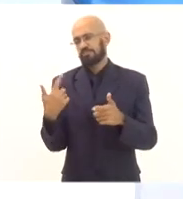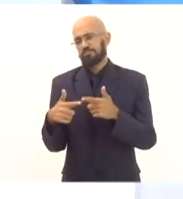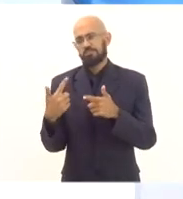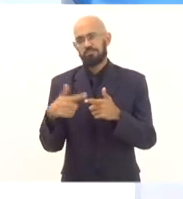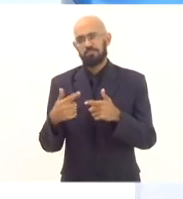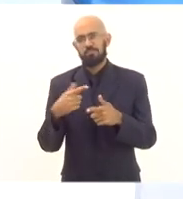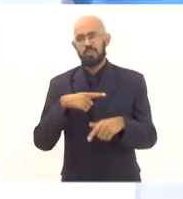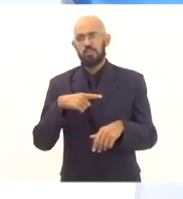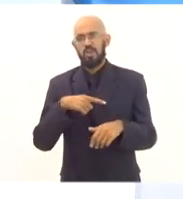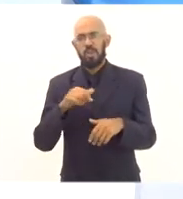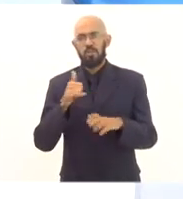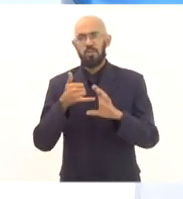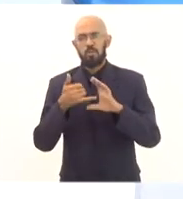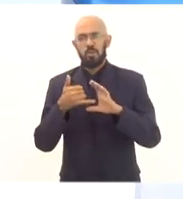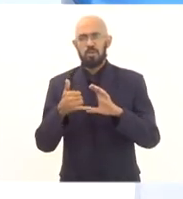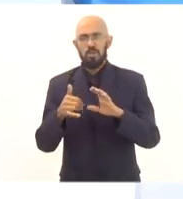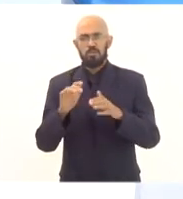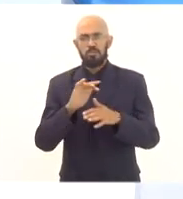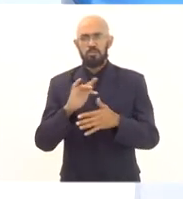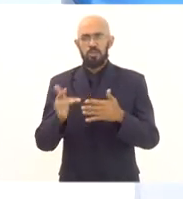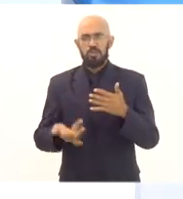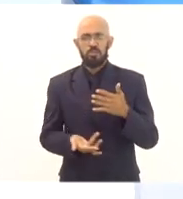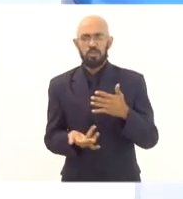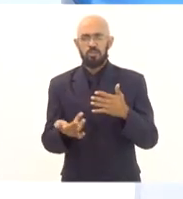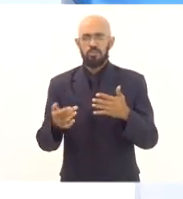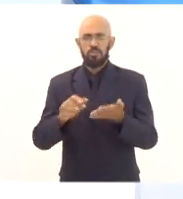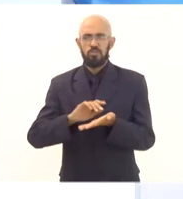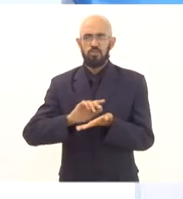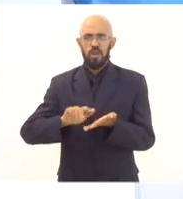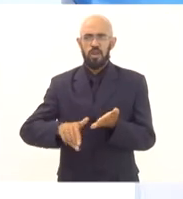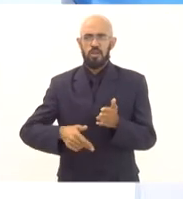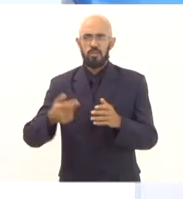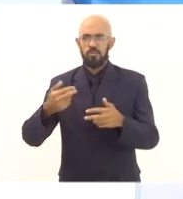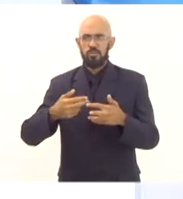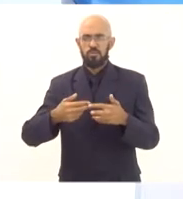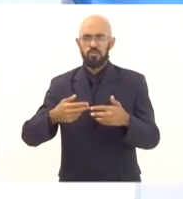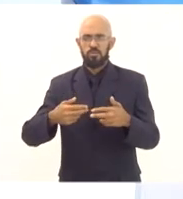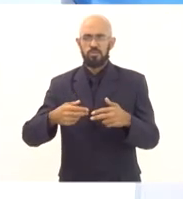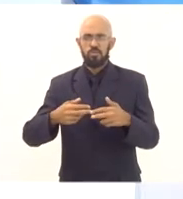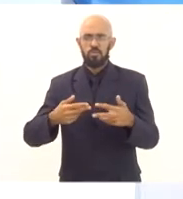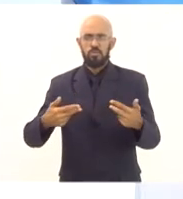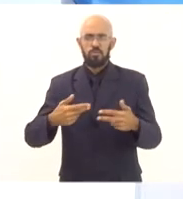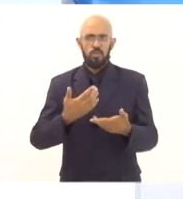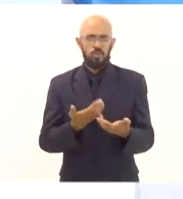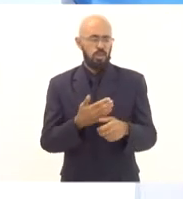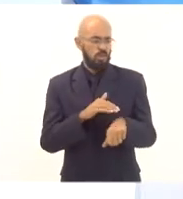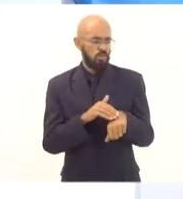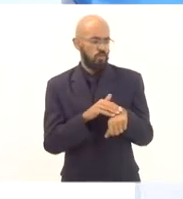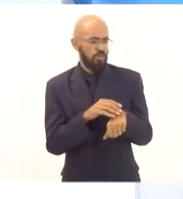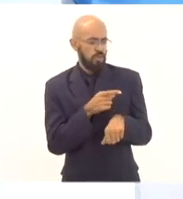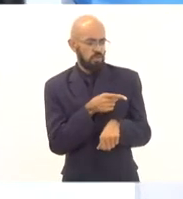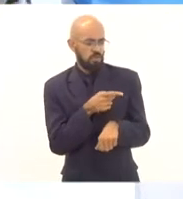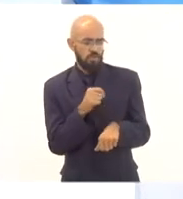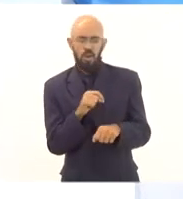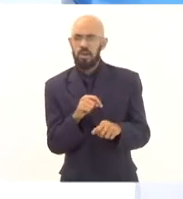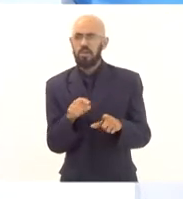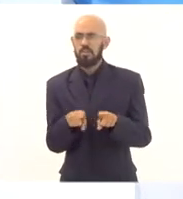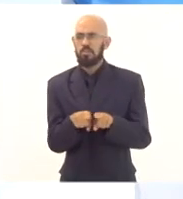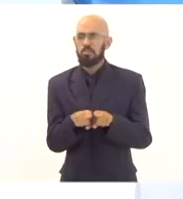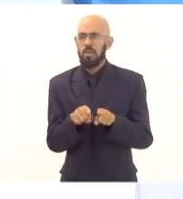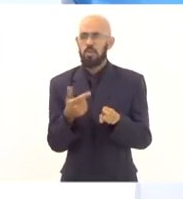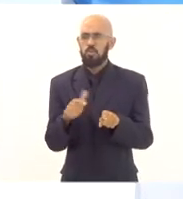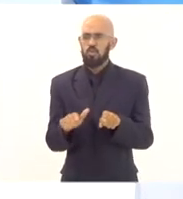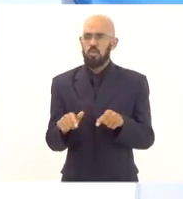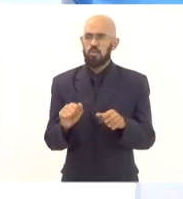pelo meu canal do WhatsApp pelas minhas redes sociais alguns casos que eu queria estar discutindo com a senhora e com os demais